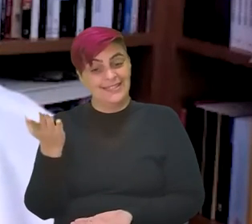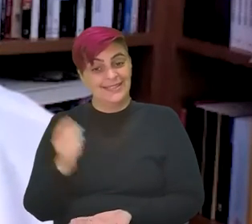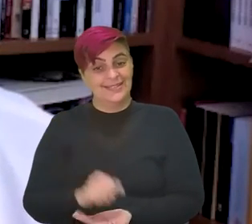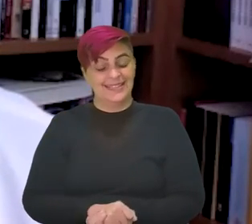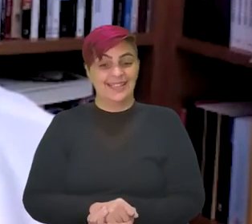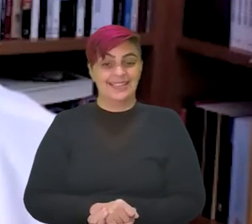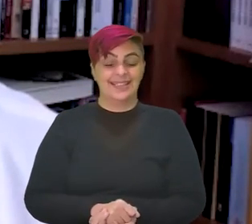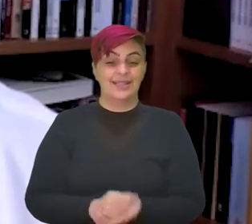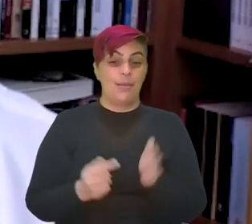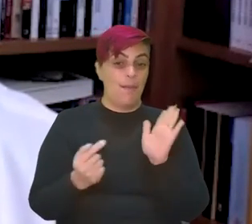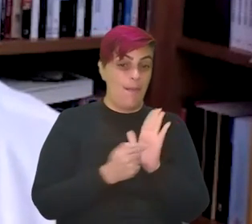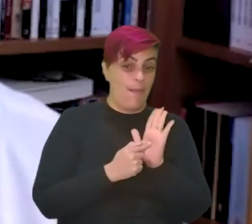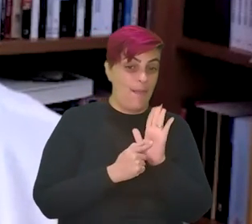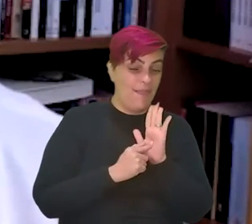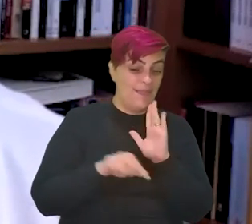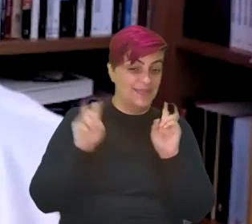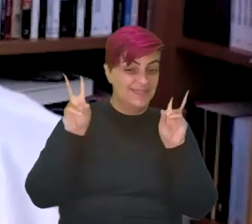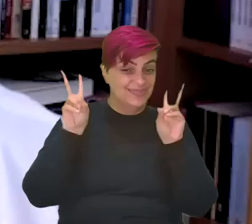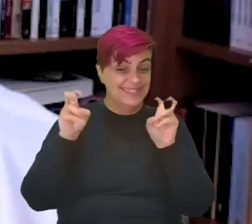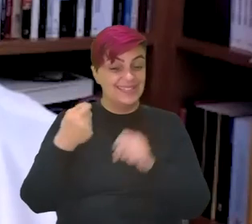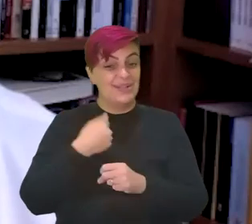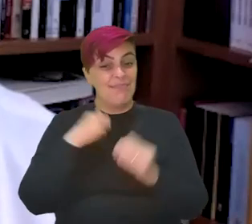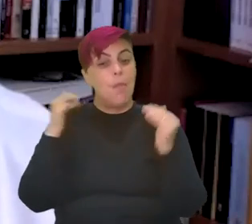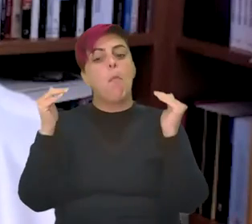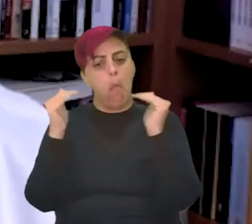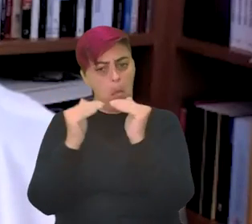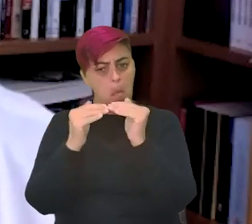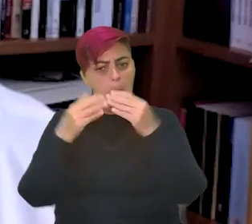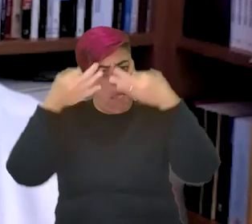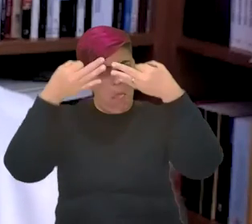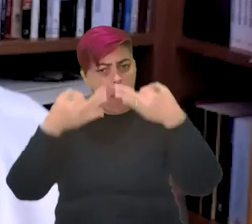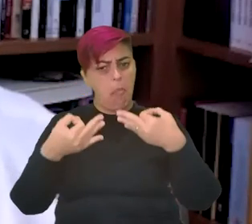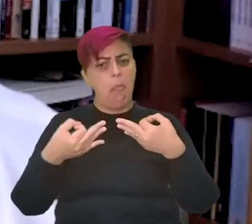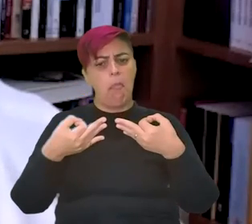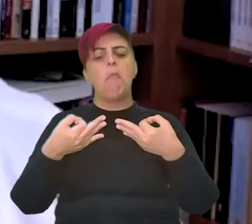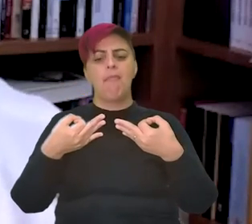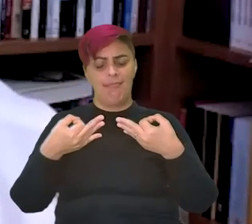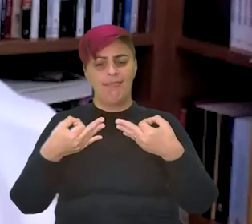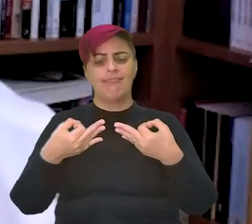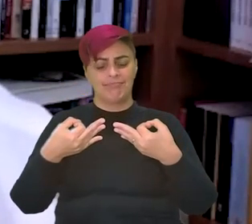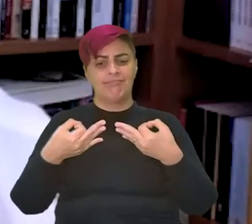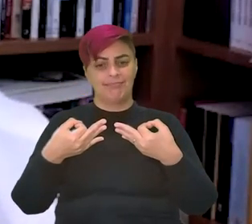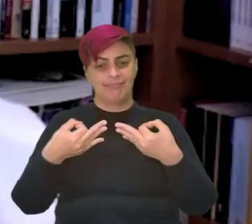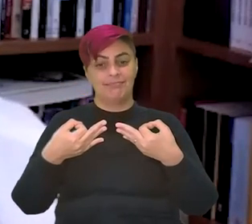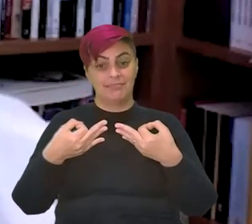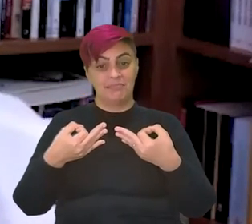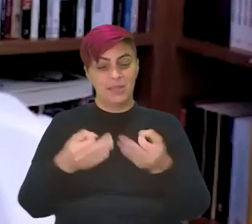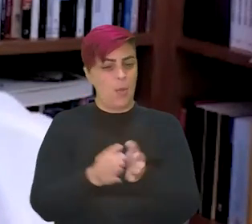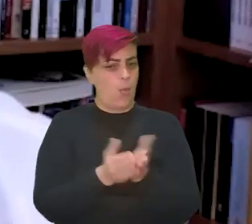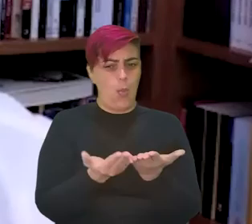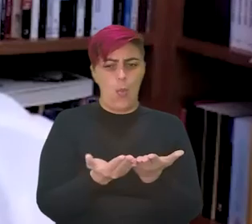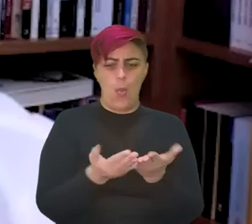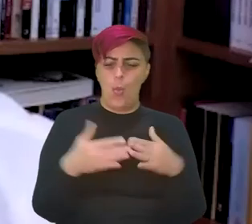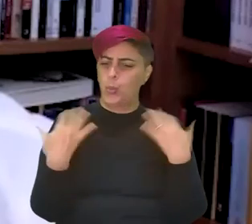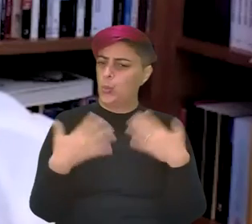Você trouxe um título que eu concordo plenamente com você. Trata-se de